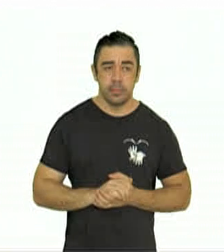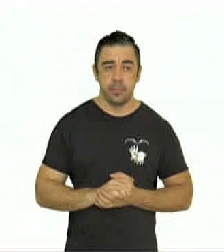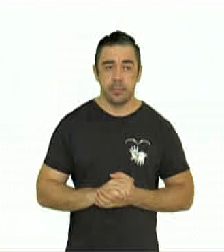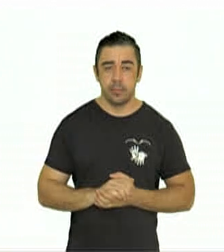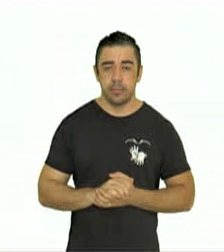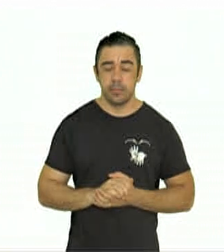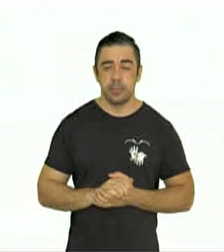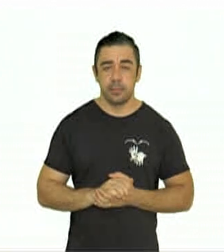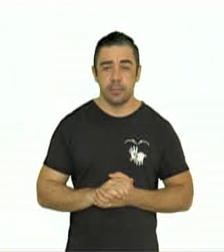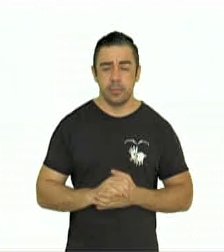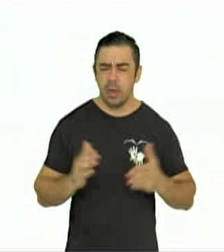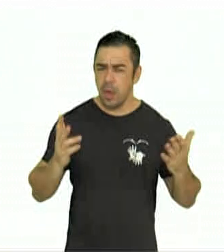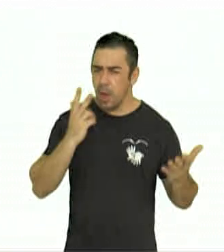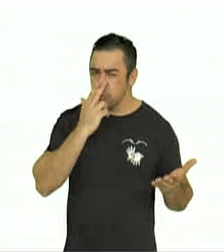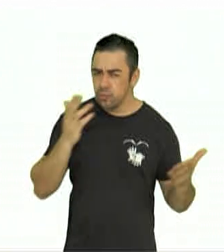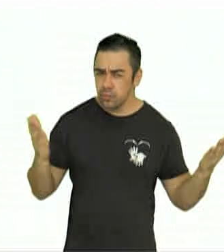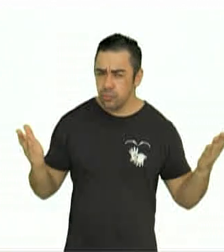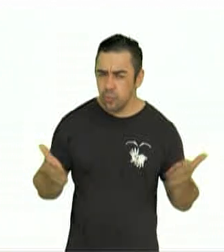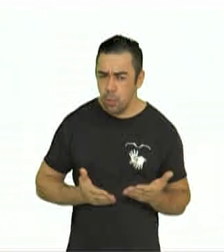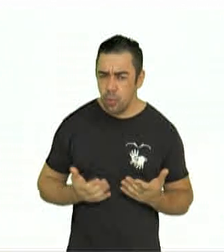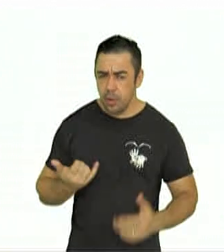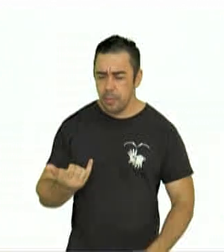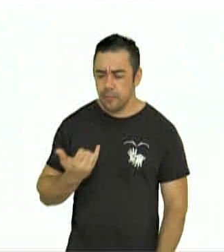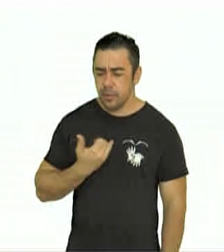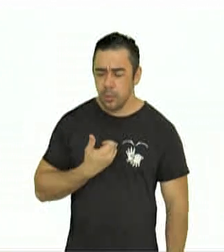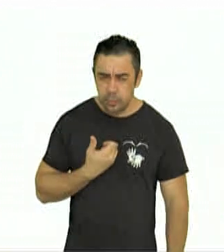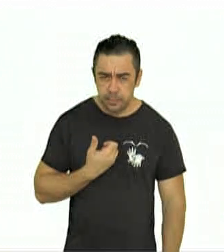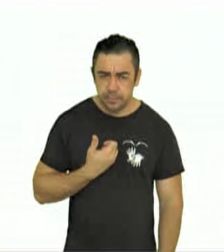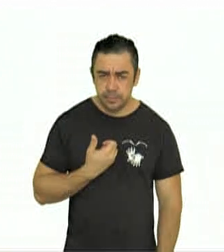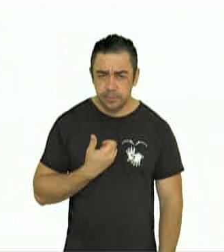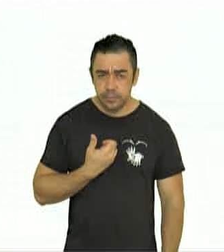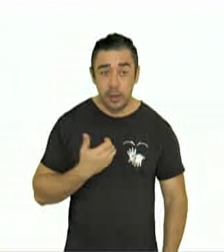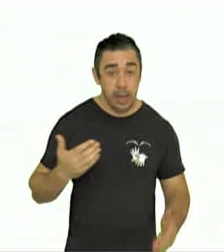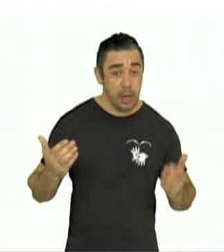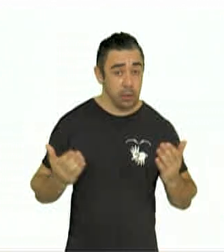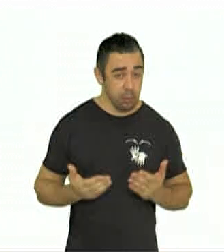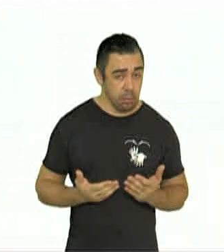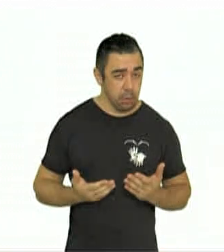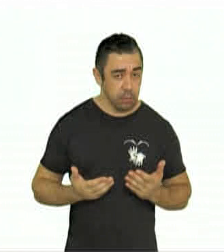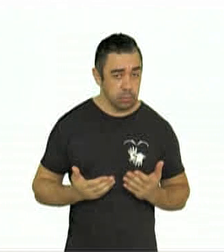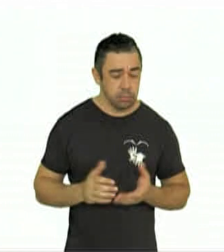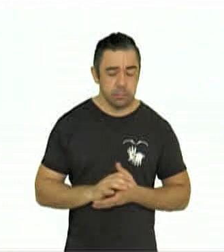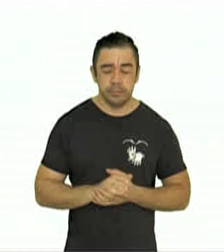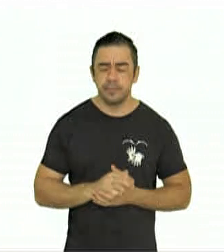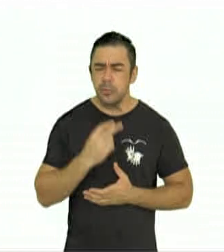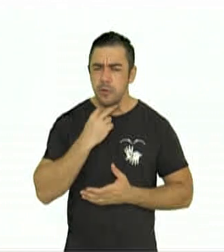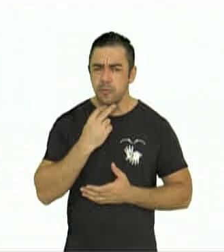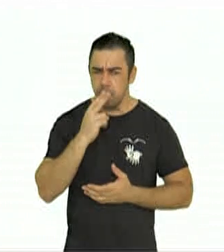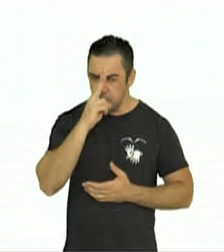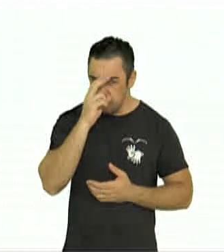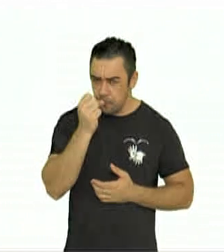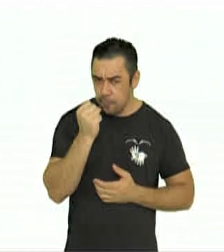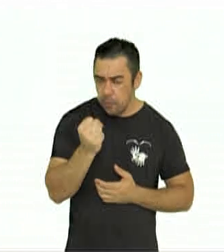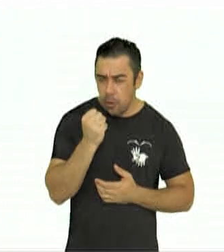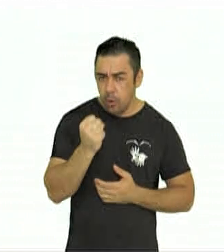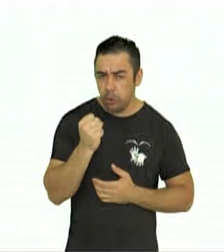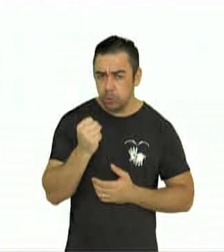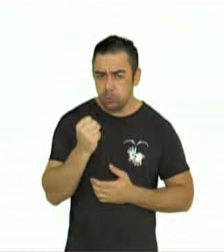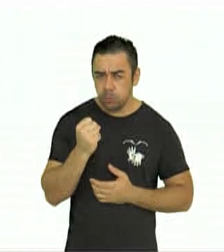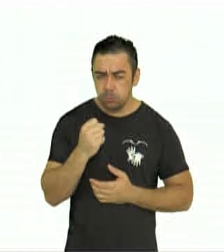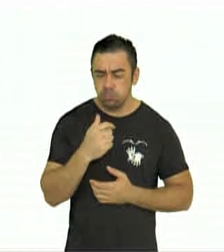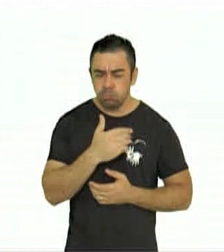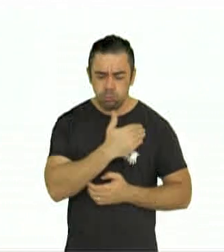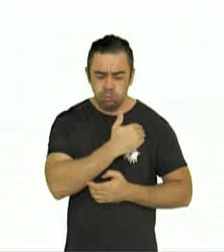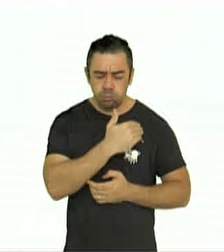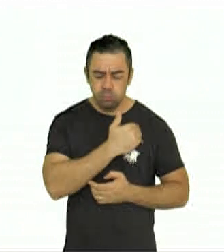Acho que é hoje, ela disse. Agora, completou, com a voz mais forte, tocando-lhe o braço, porque